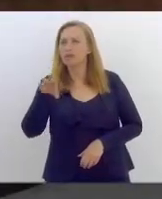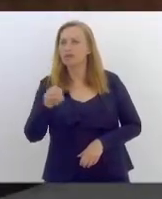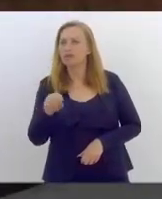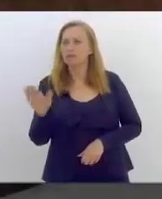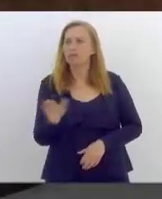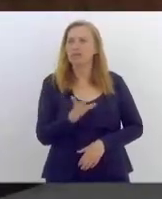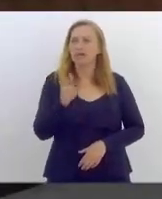Ananda.